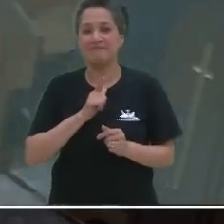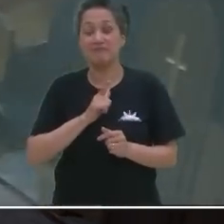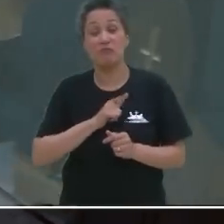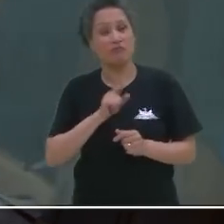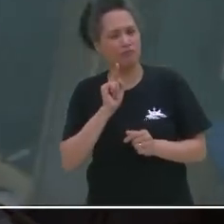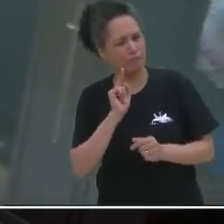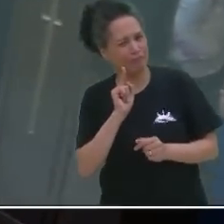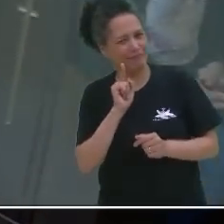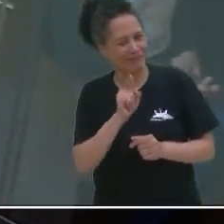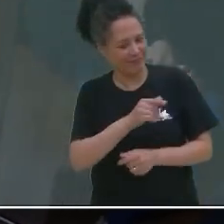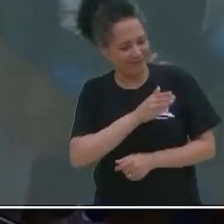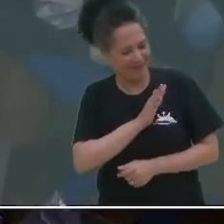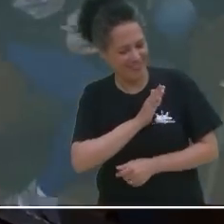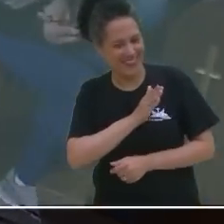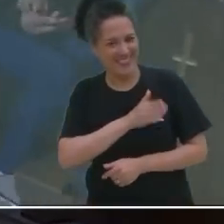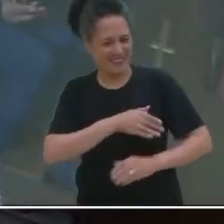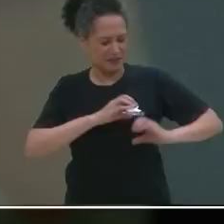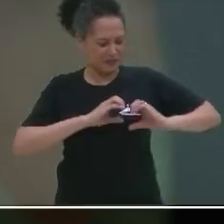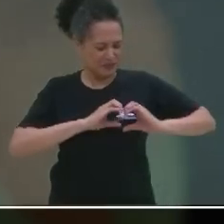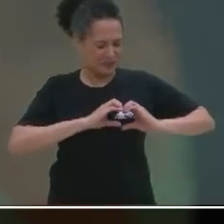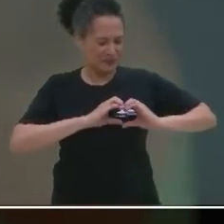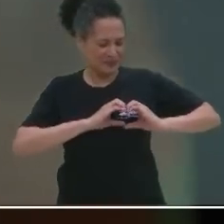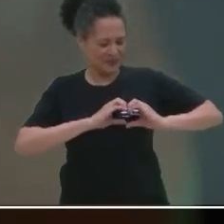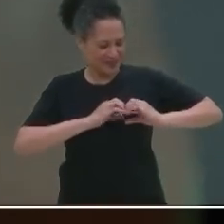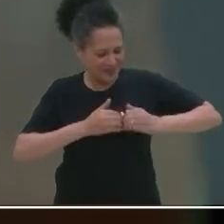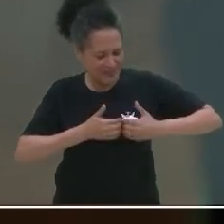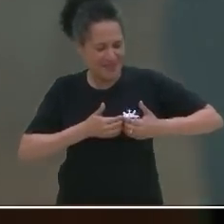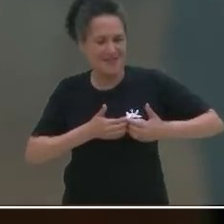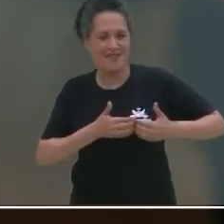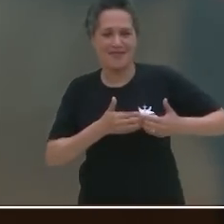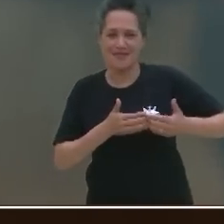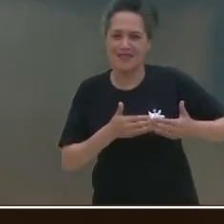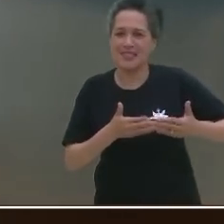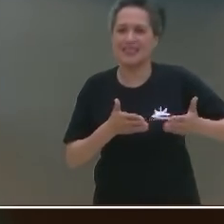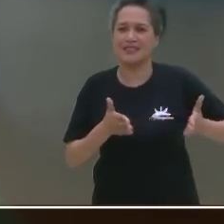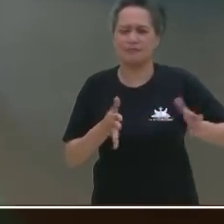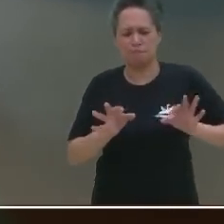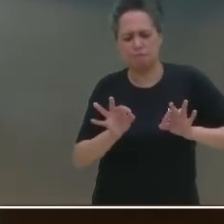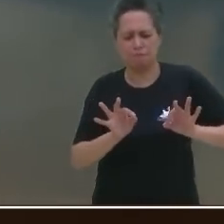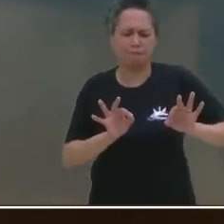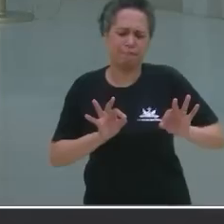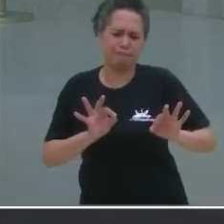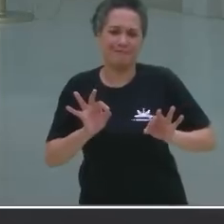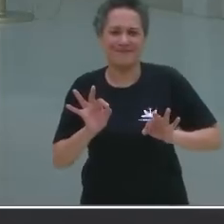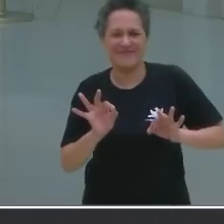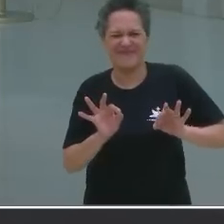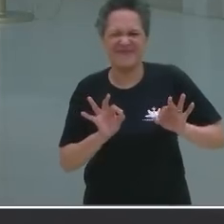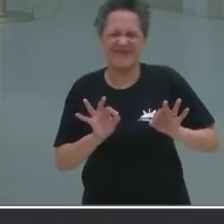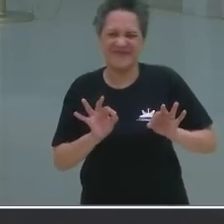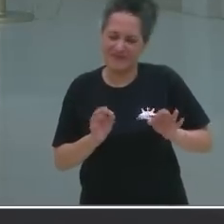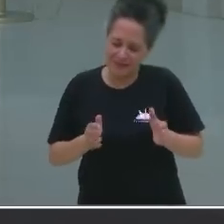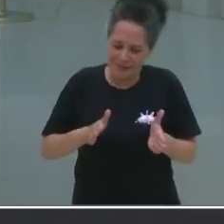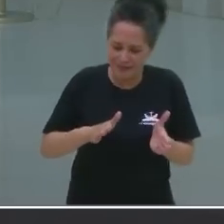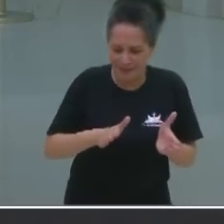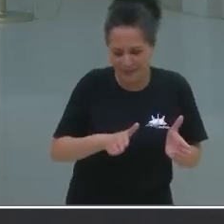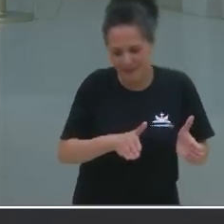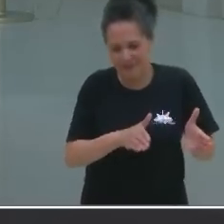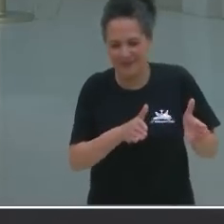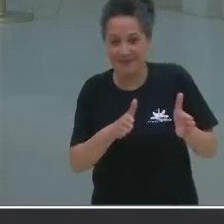Abre o coração e preparai vosso